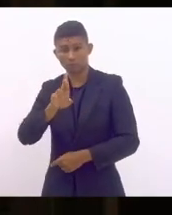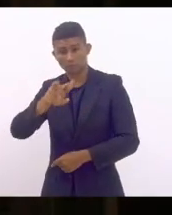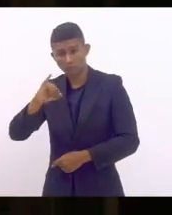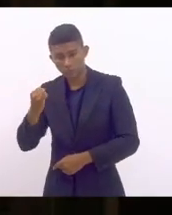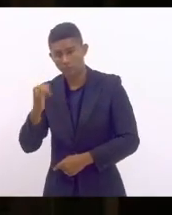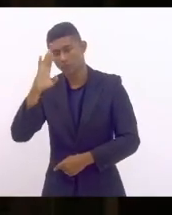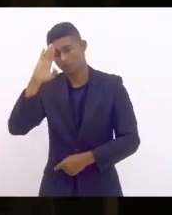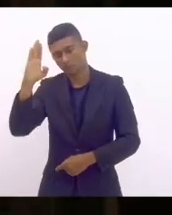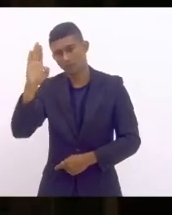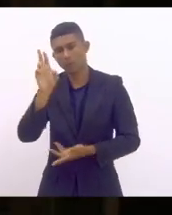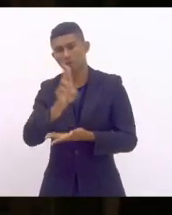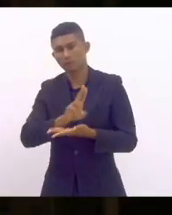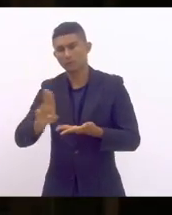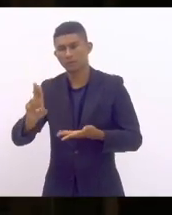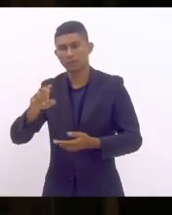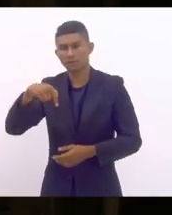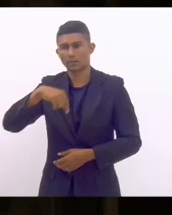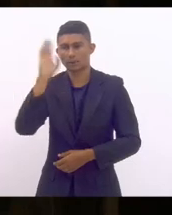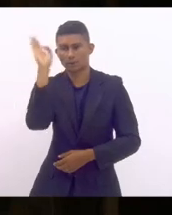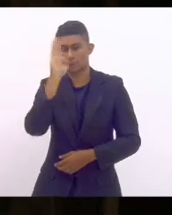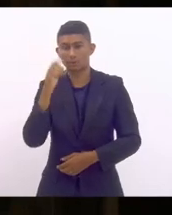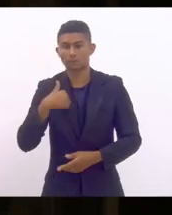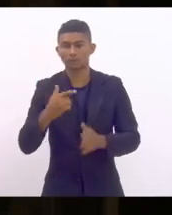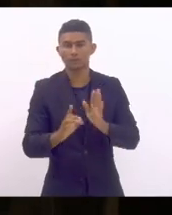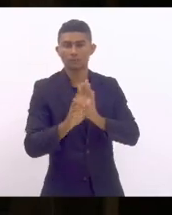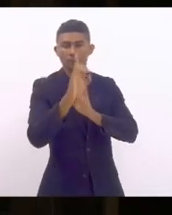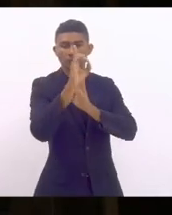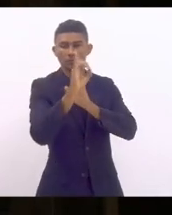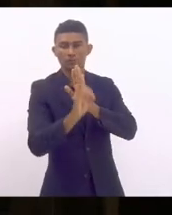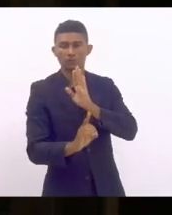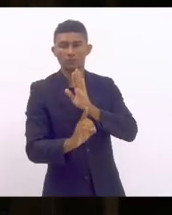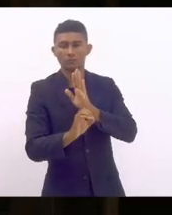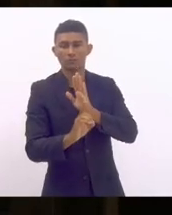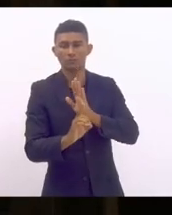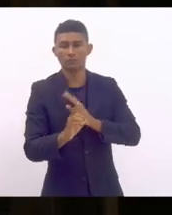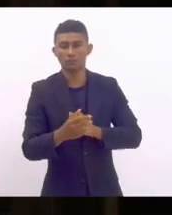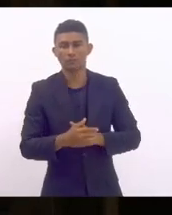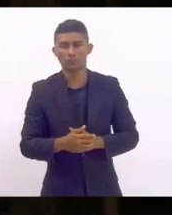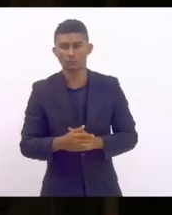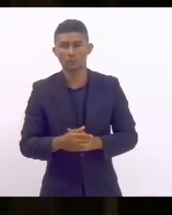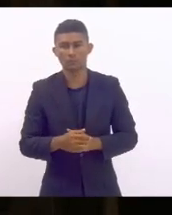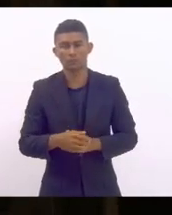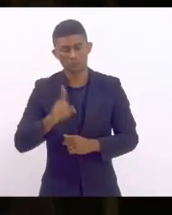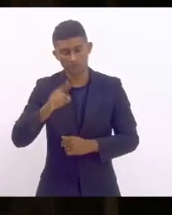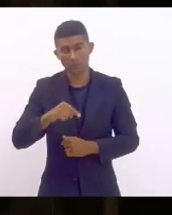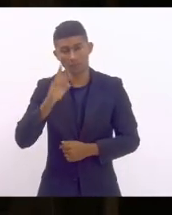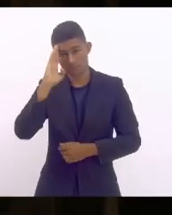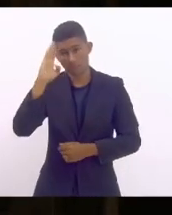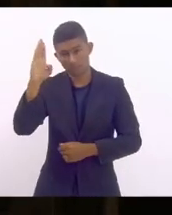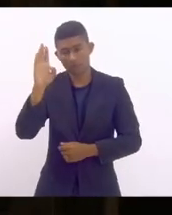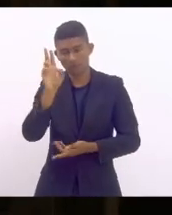Federal do país né e eu enquanto diretor desse dessa principal Universidade nosso país da principal Universidade Federal do Brasil né